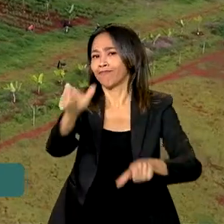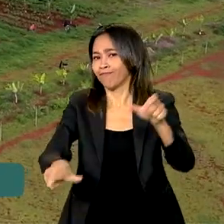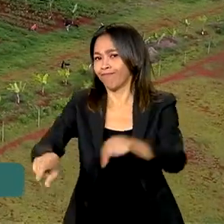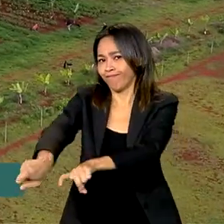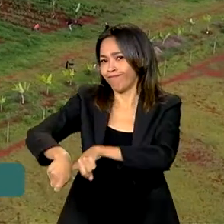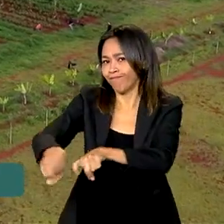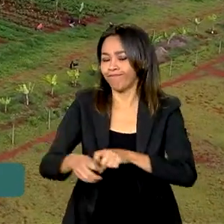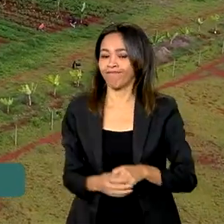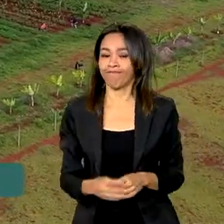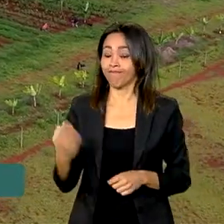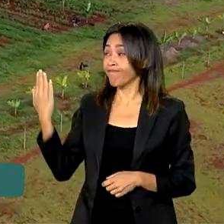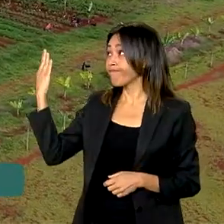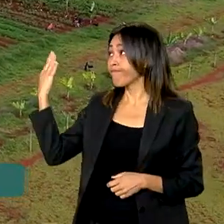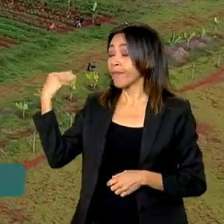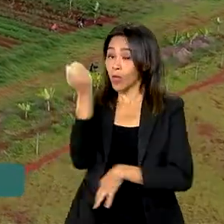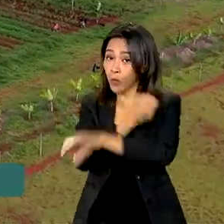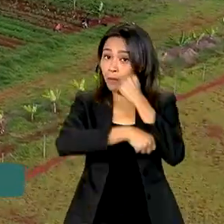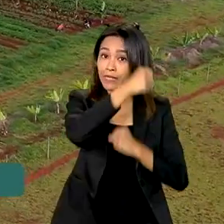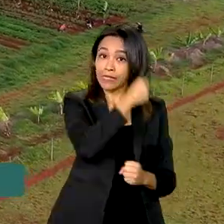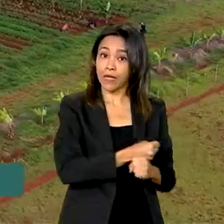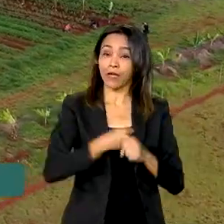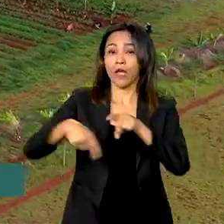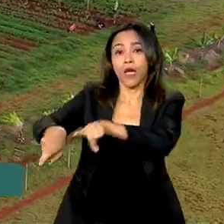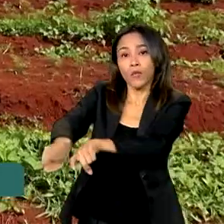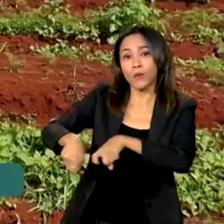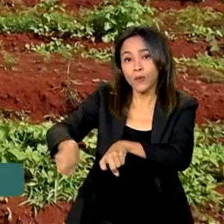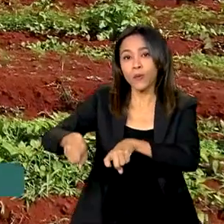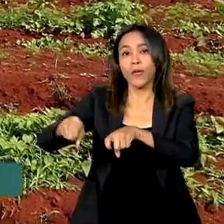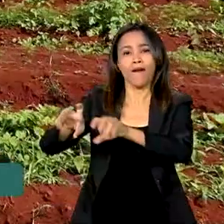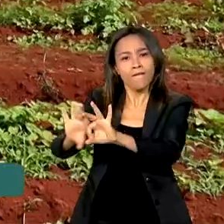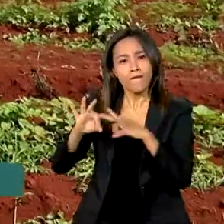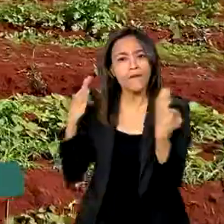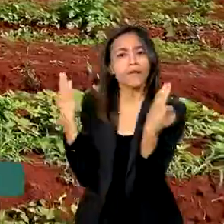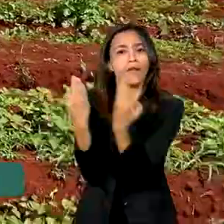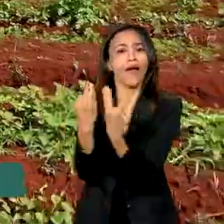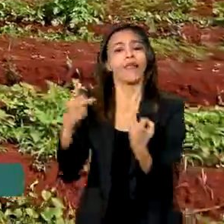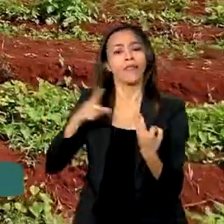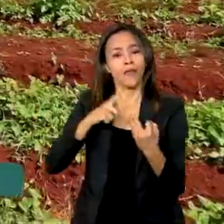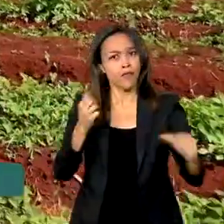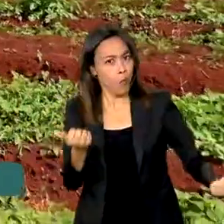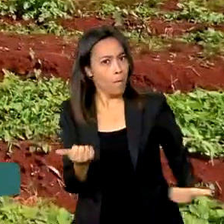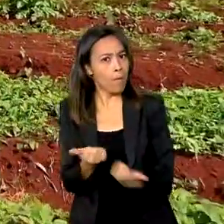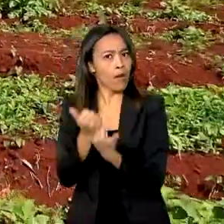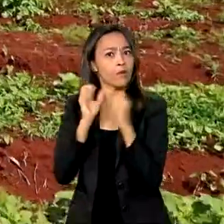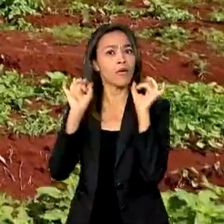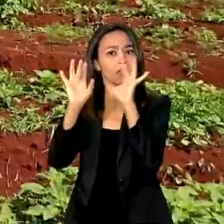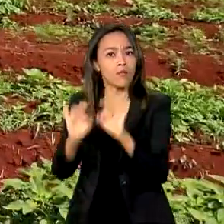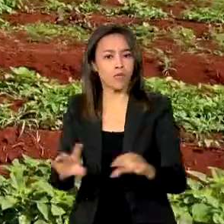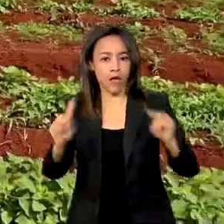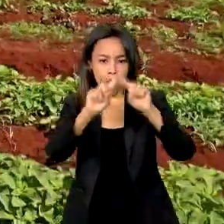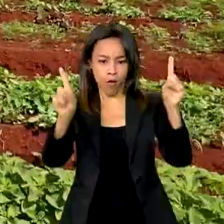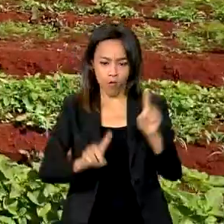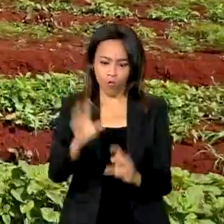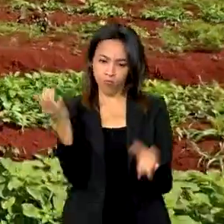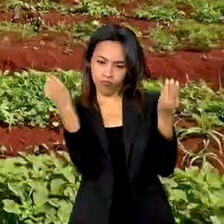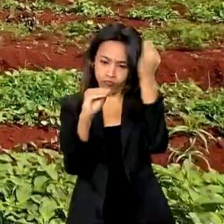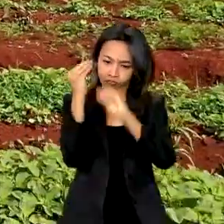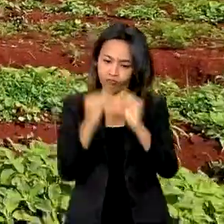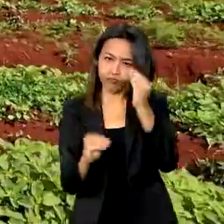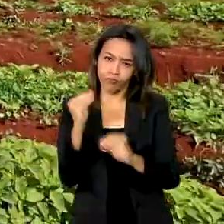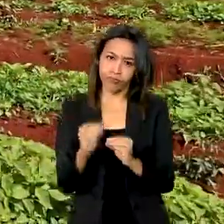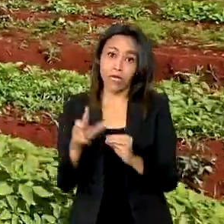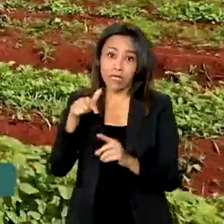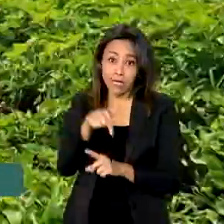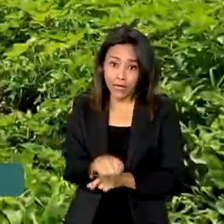No ano passado, a agricultura familiar voltou a contar com um plano safra só dela. Foram disponibilizados mais de 71